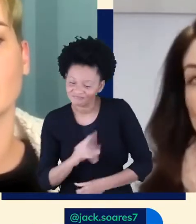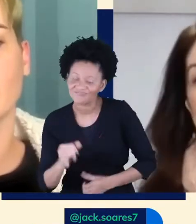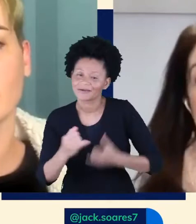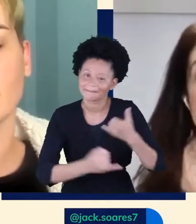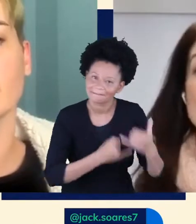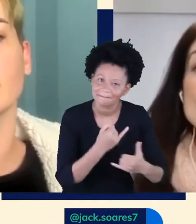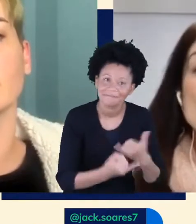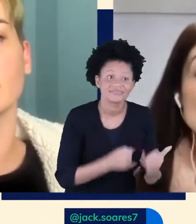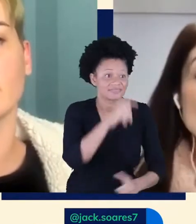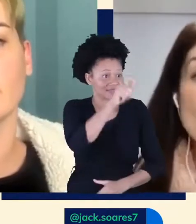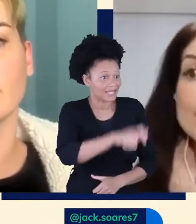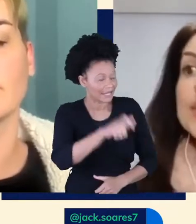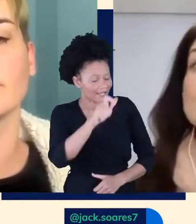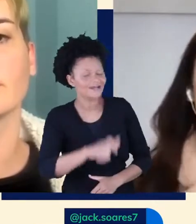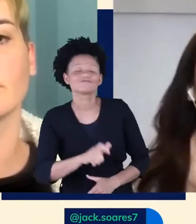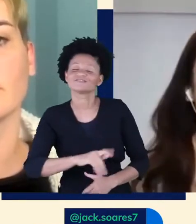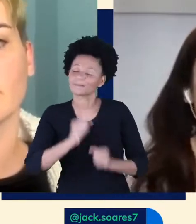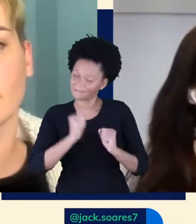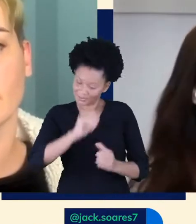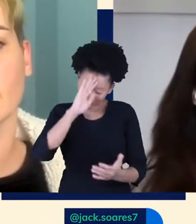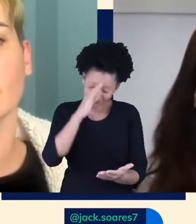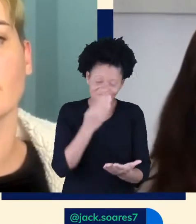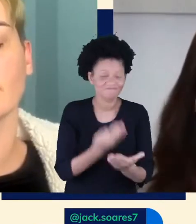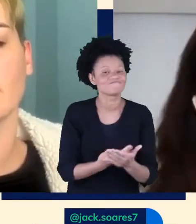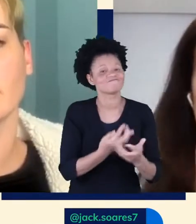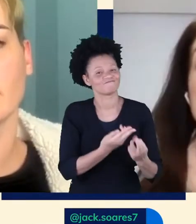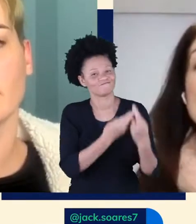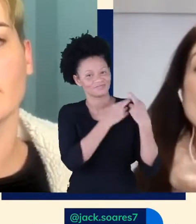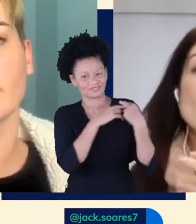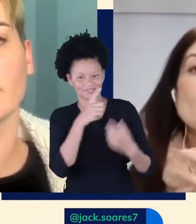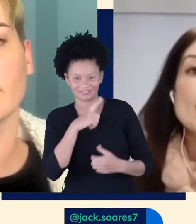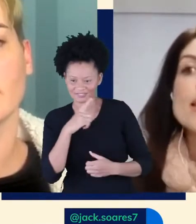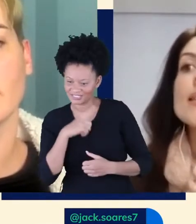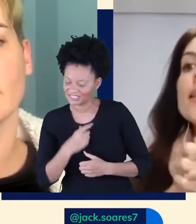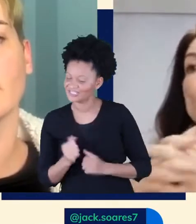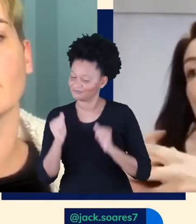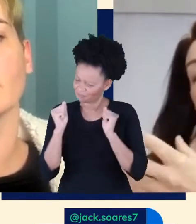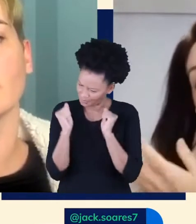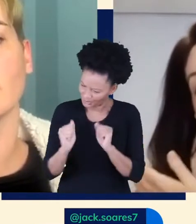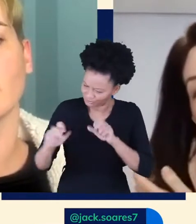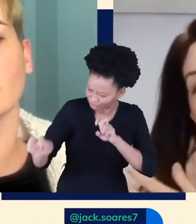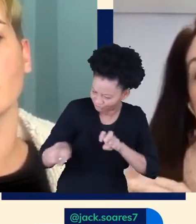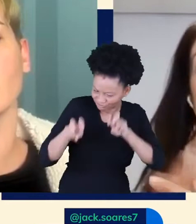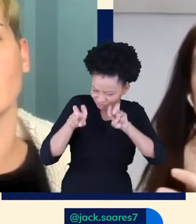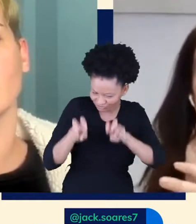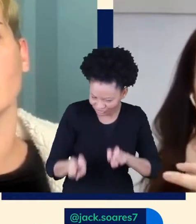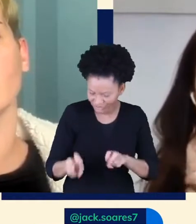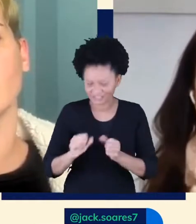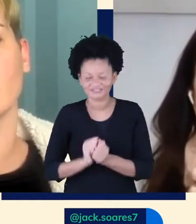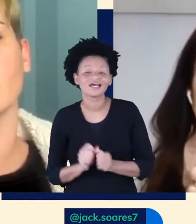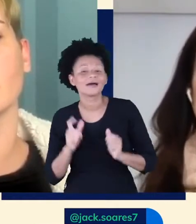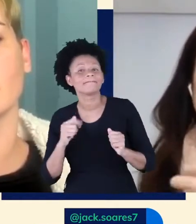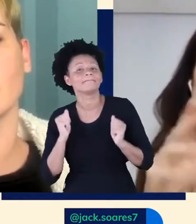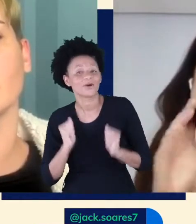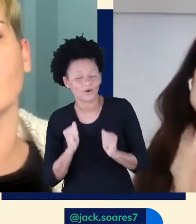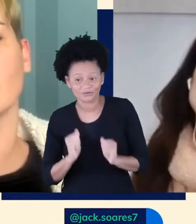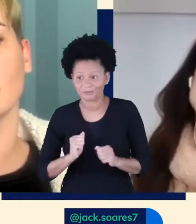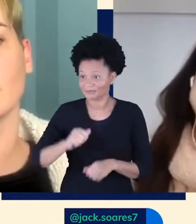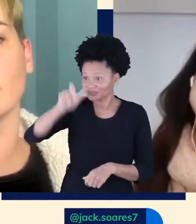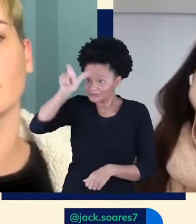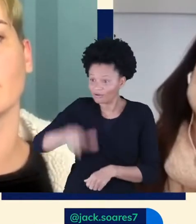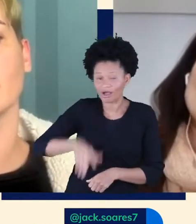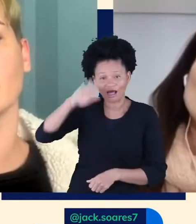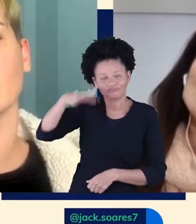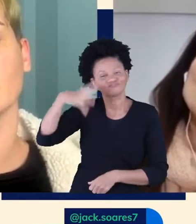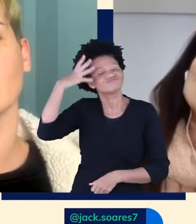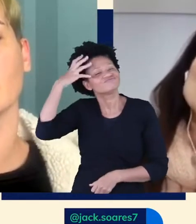muito confiáveis e responsáveis, que é legal sentar para montar um quebra-cabeça, ter um adulto fazendo um cafuné do cabelo. Então, nunca